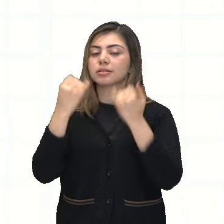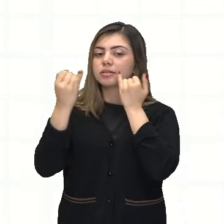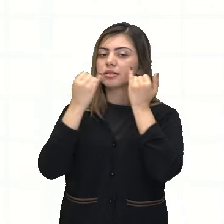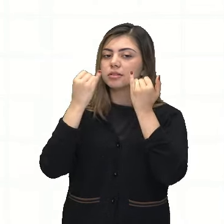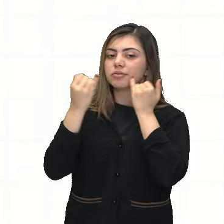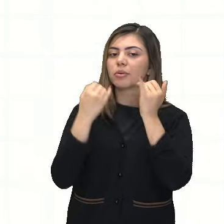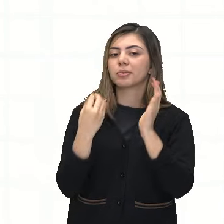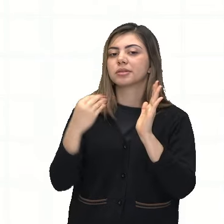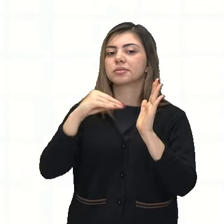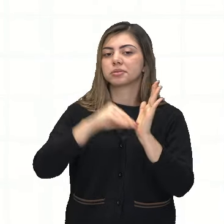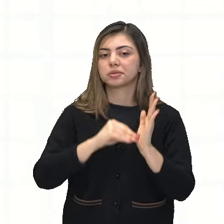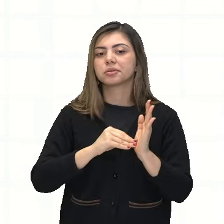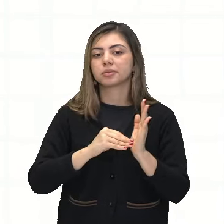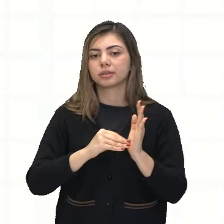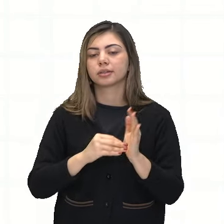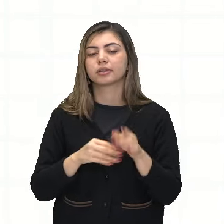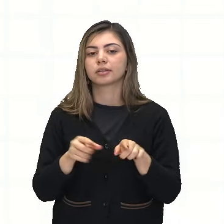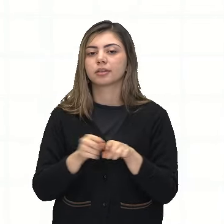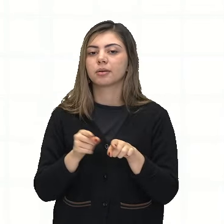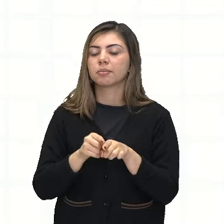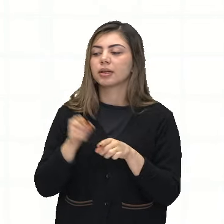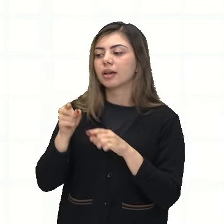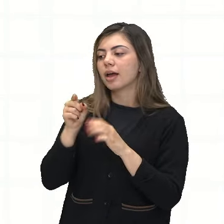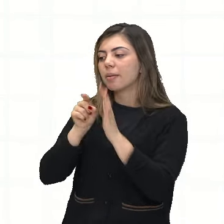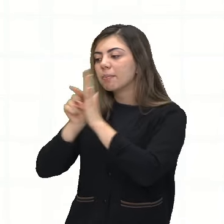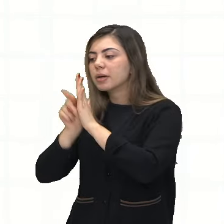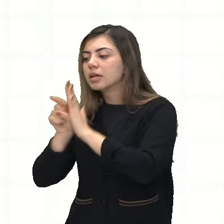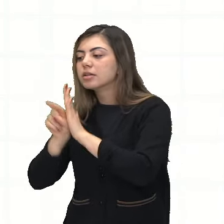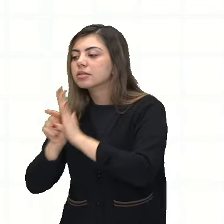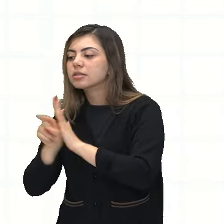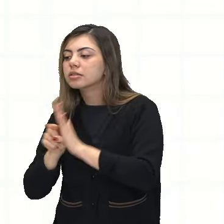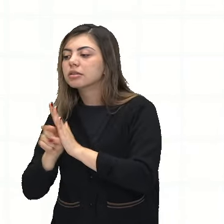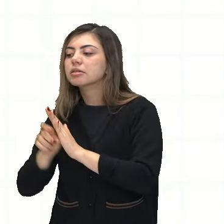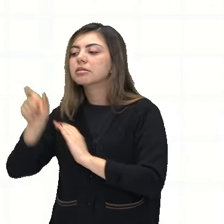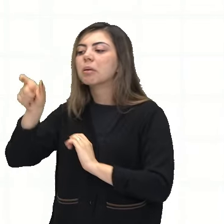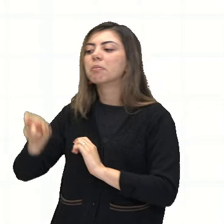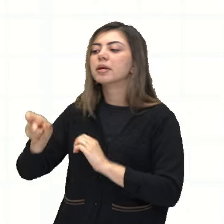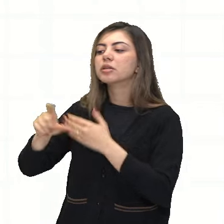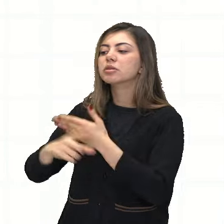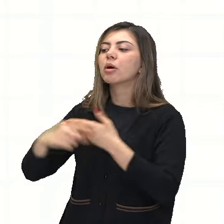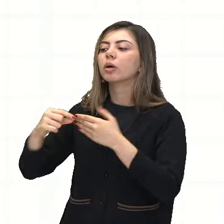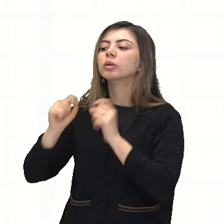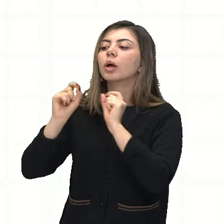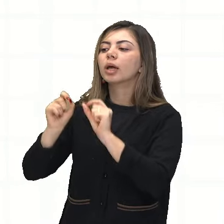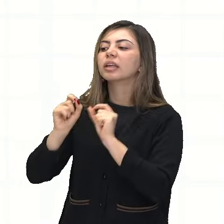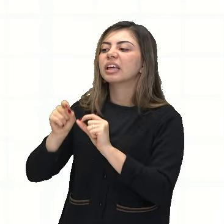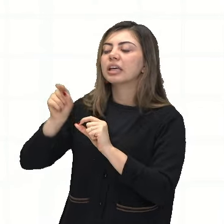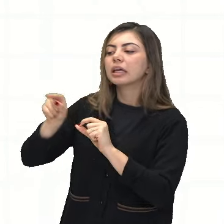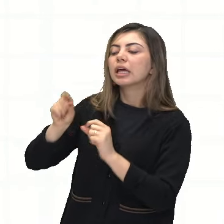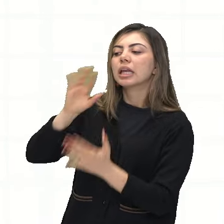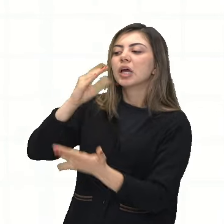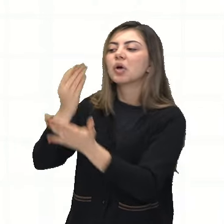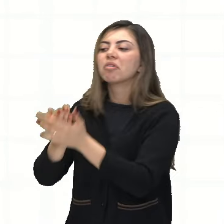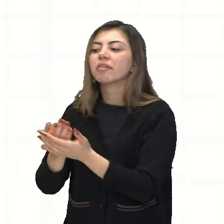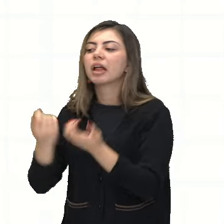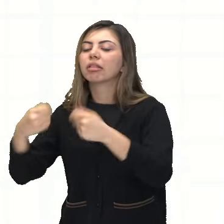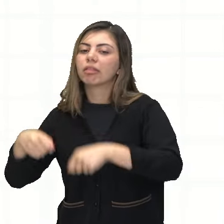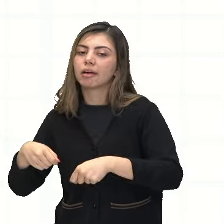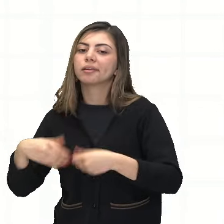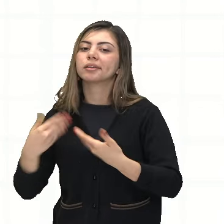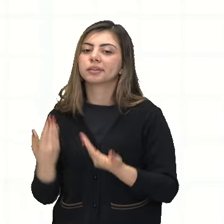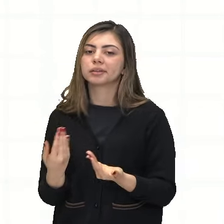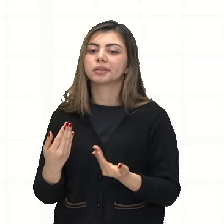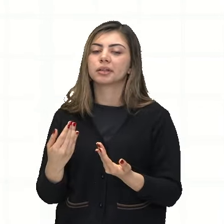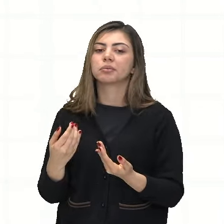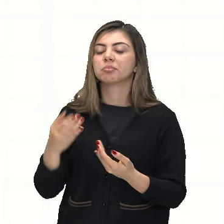precisas das fontes que são verificáveis argumentos embasados em evidências sólidas então é conhecimento